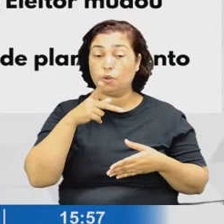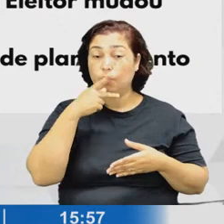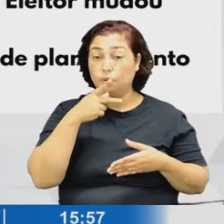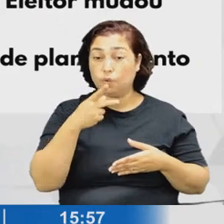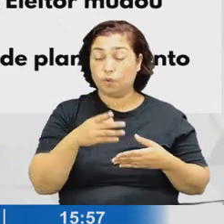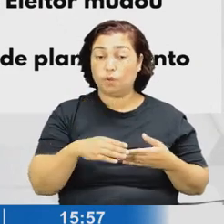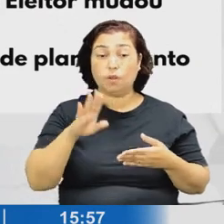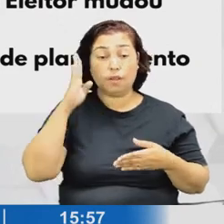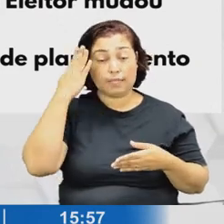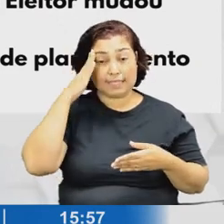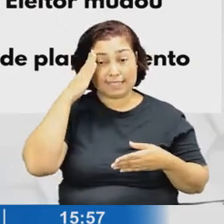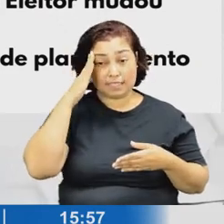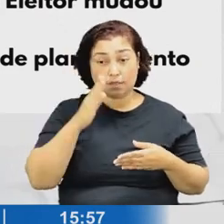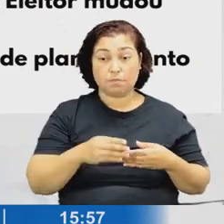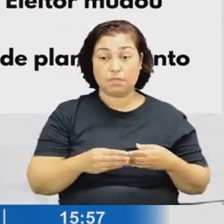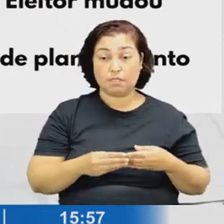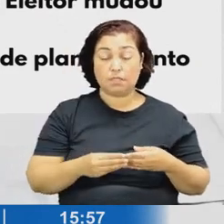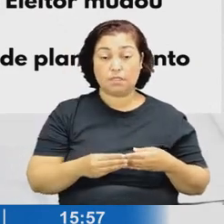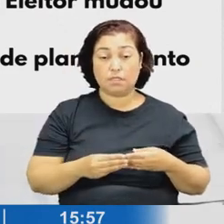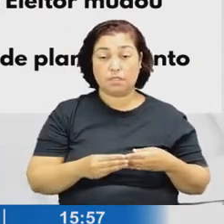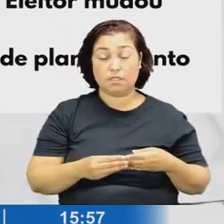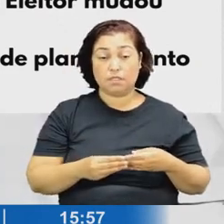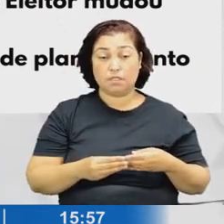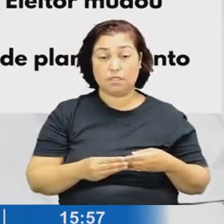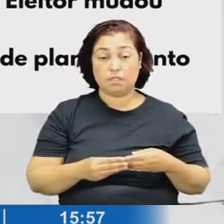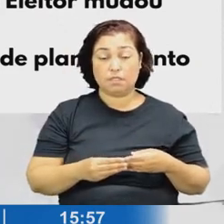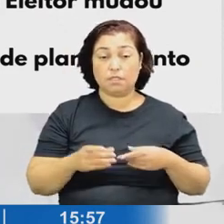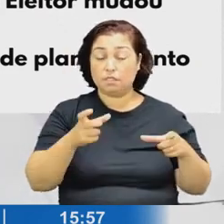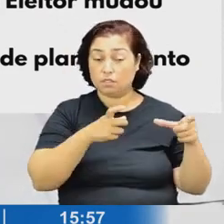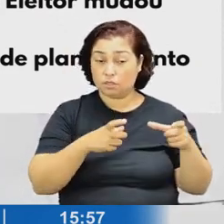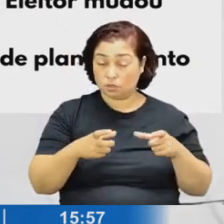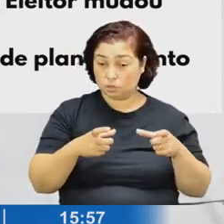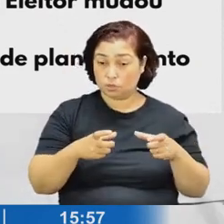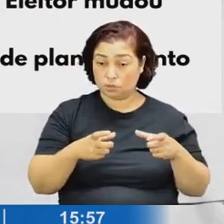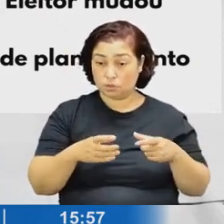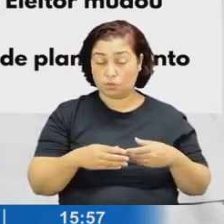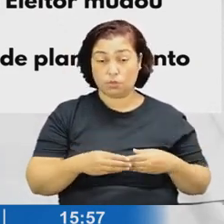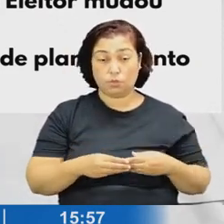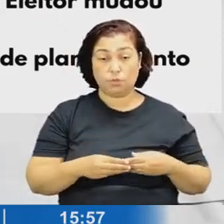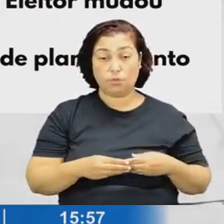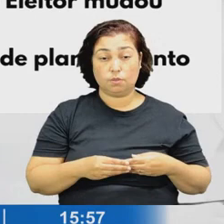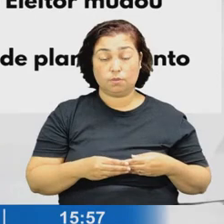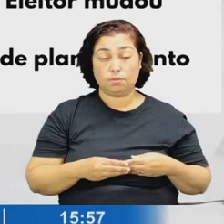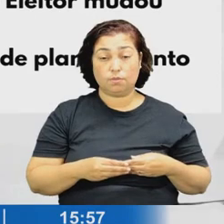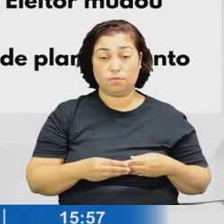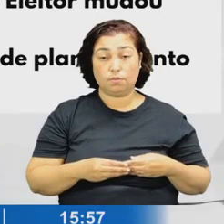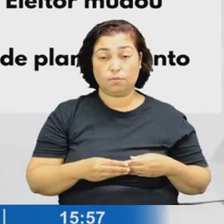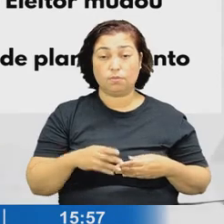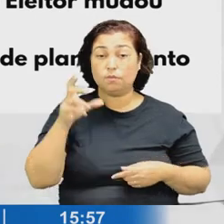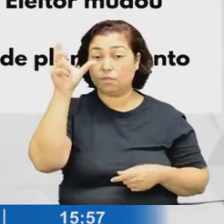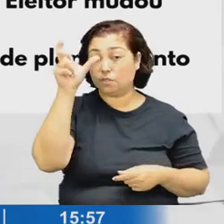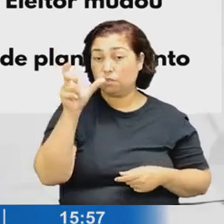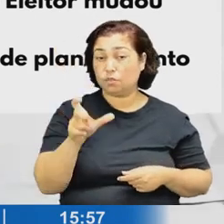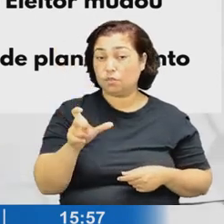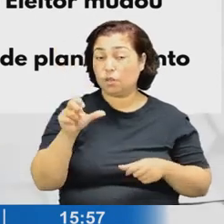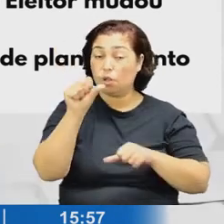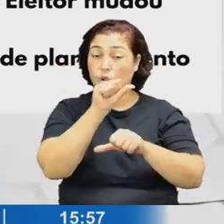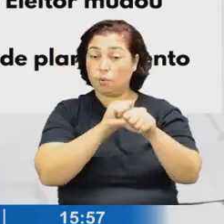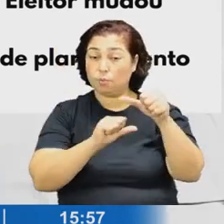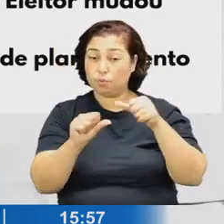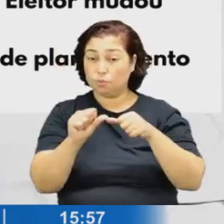tem que saber dosar os componentes eleitorais né território segmento ideologia o comportamento do eleitor mudou